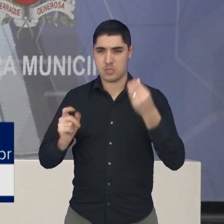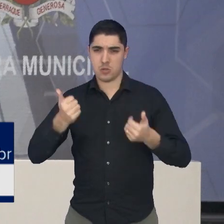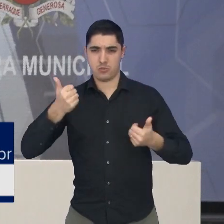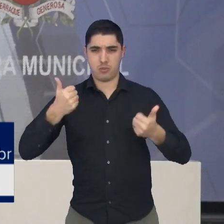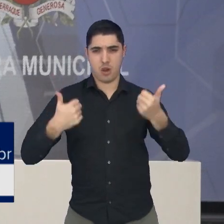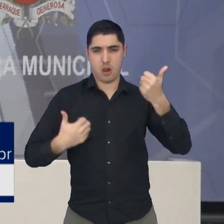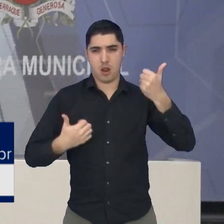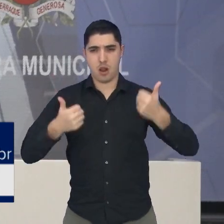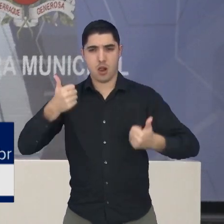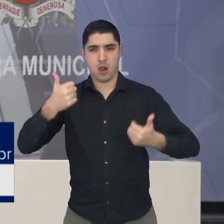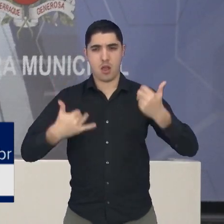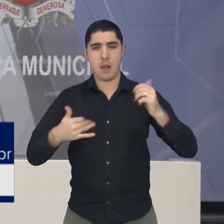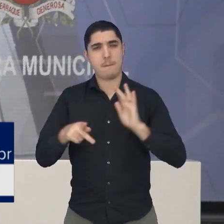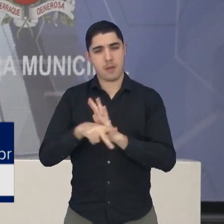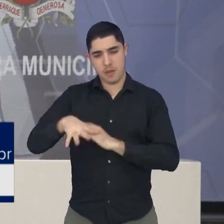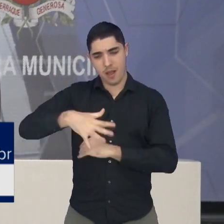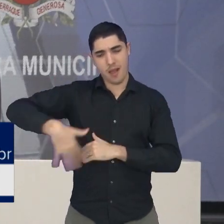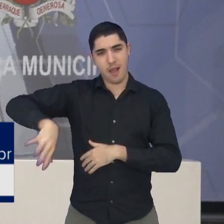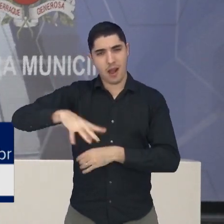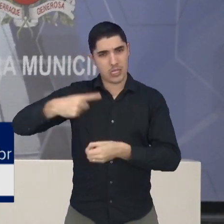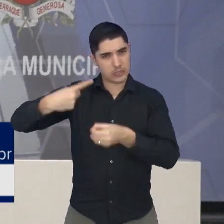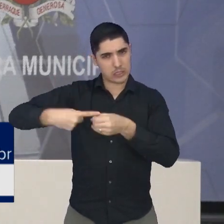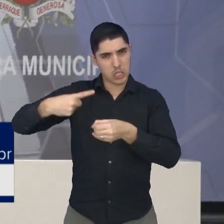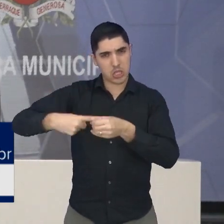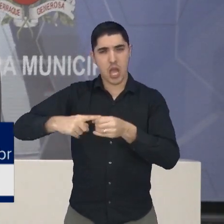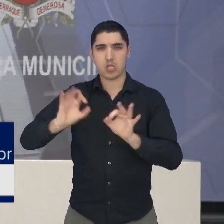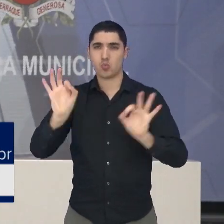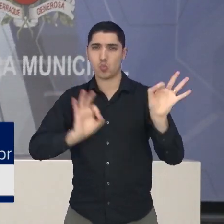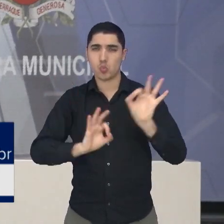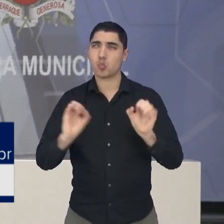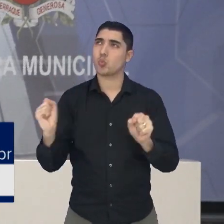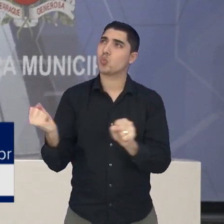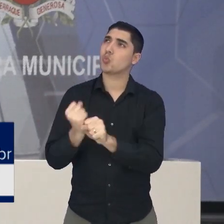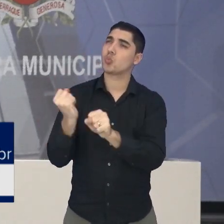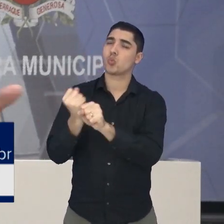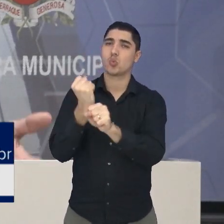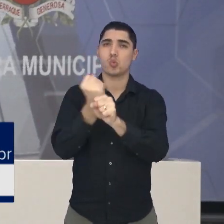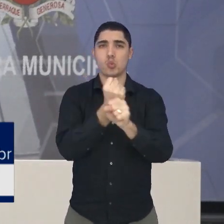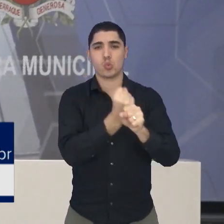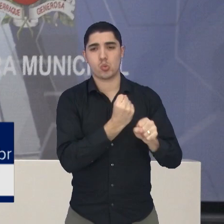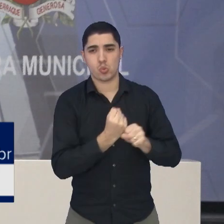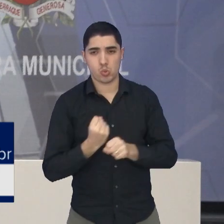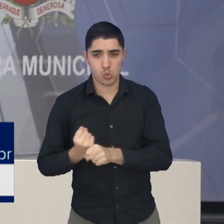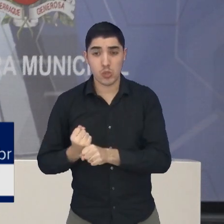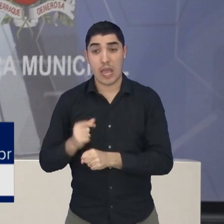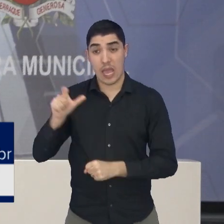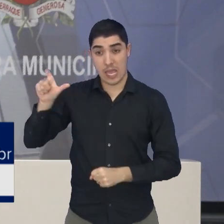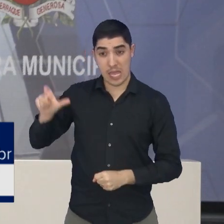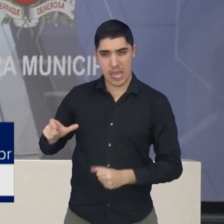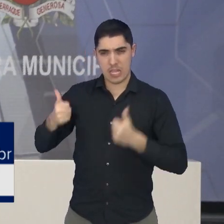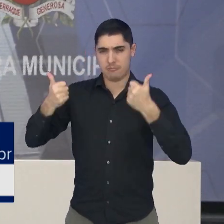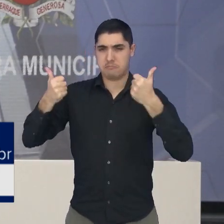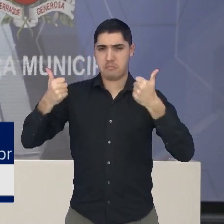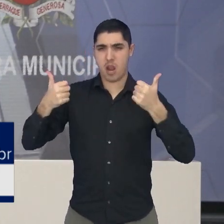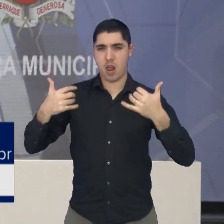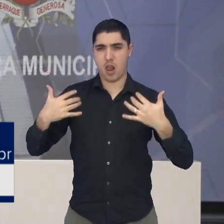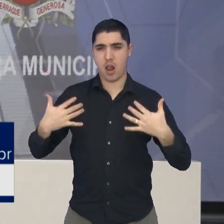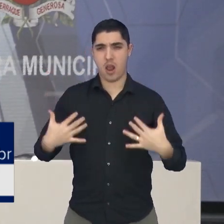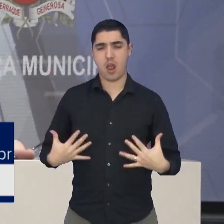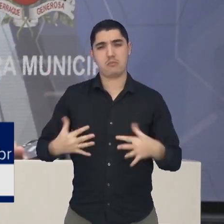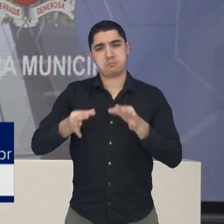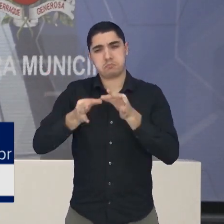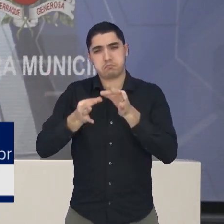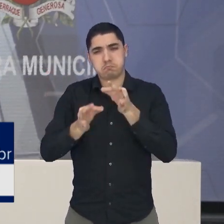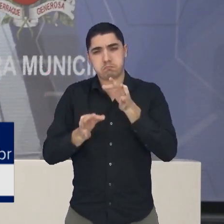parte urbanística, de construção, e dá a explicação dele,